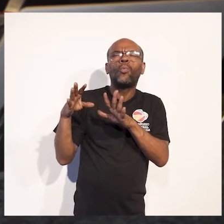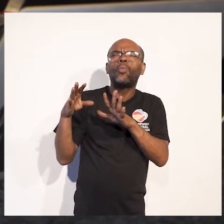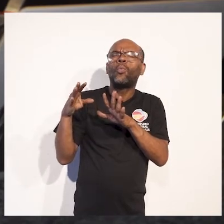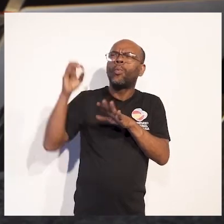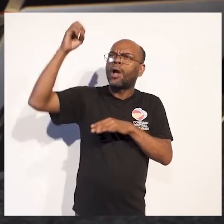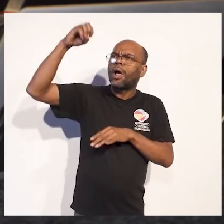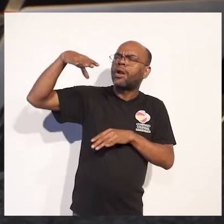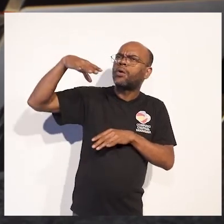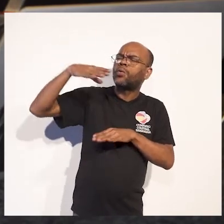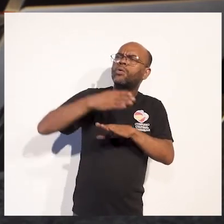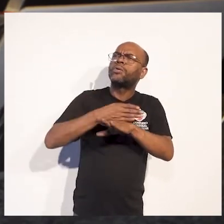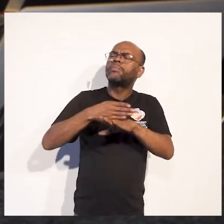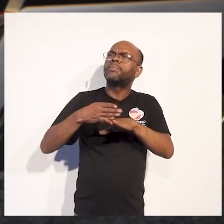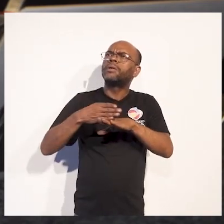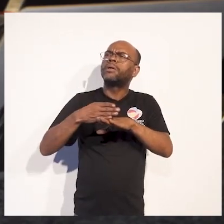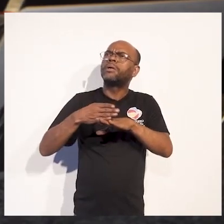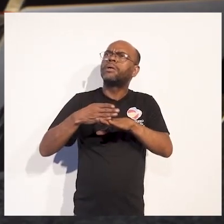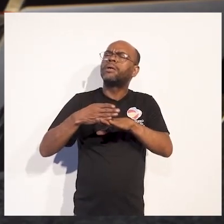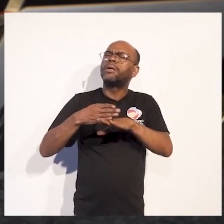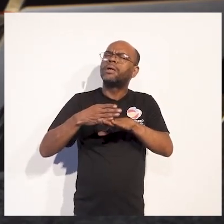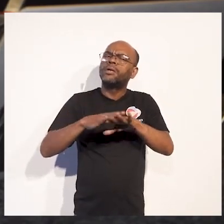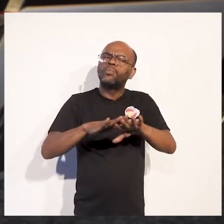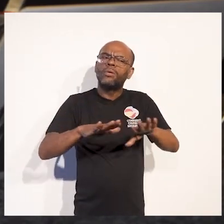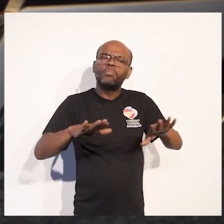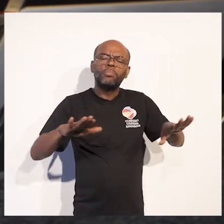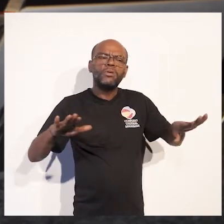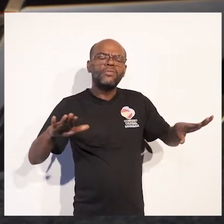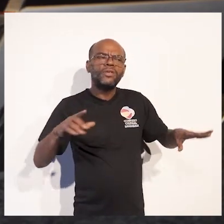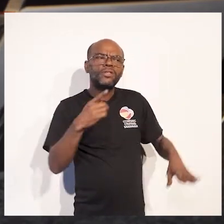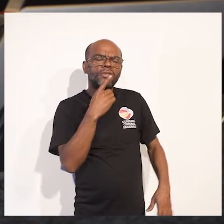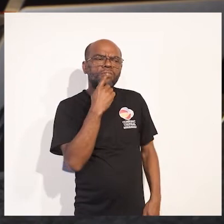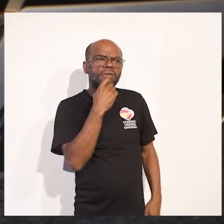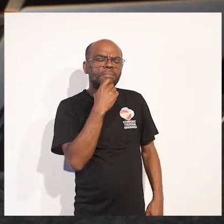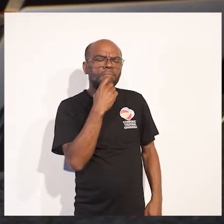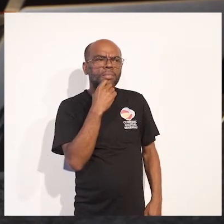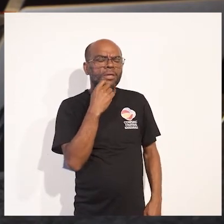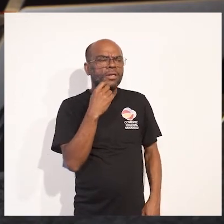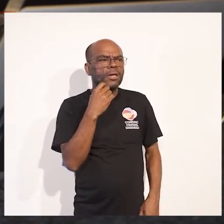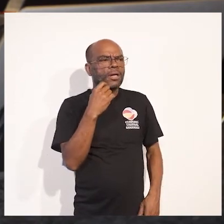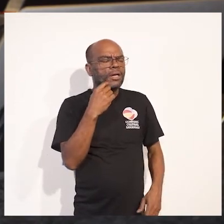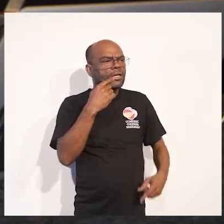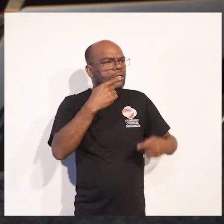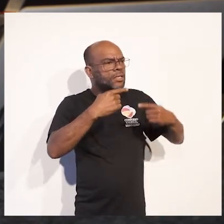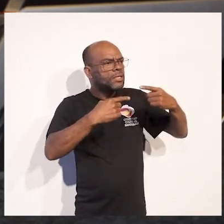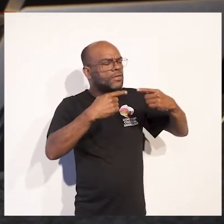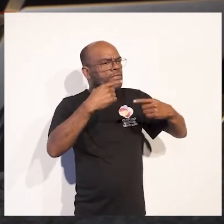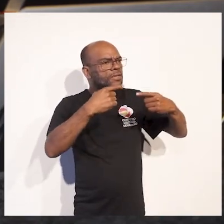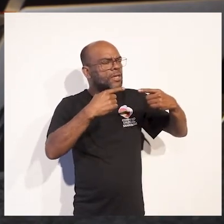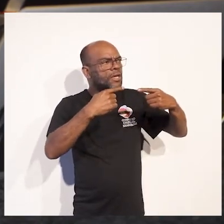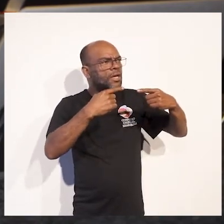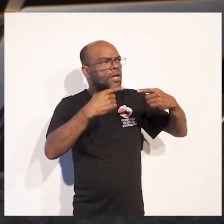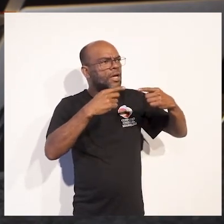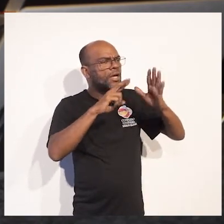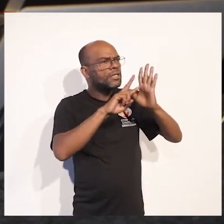como essa, significa que, somente didaticamente, eu estou tendo essas três cores de